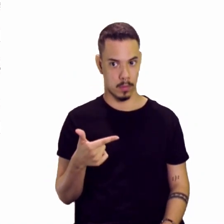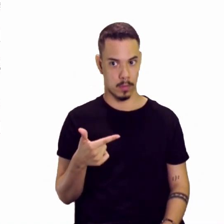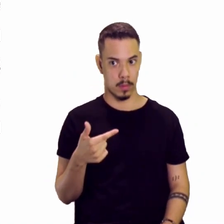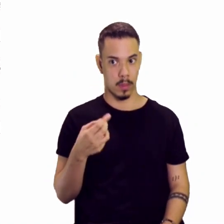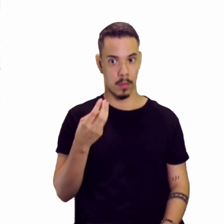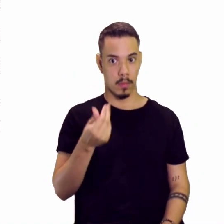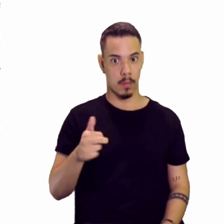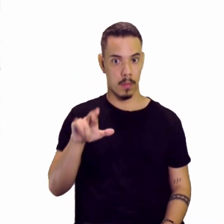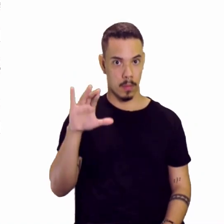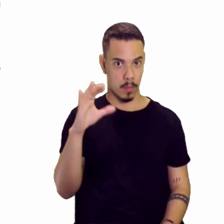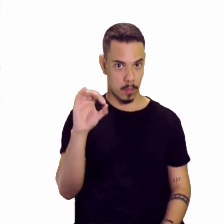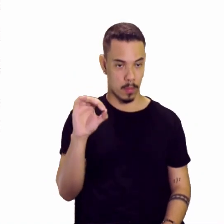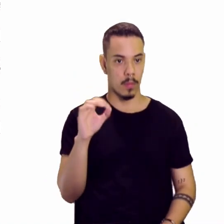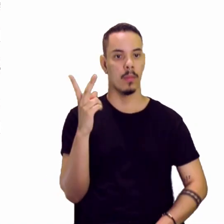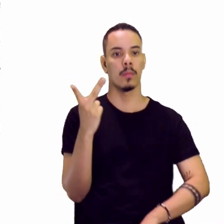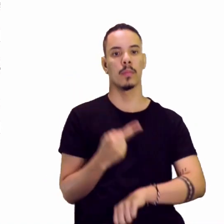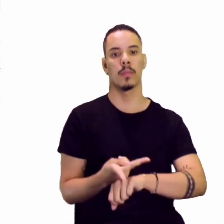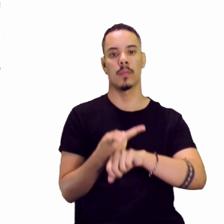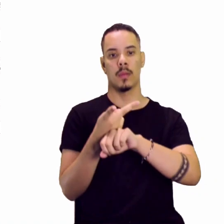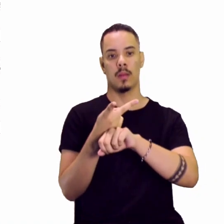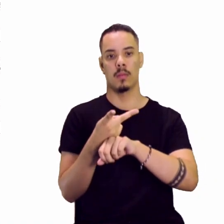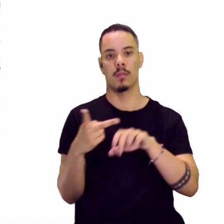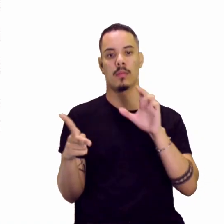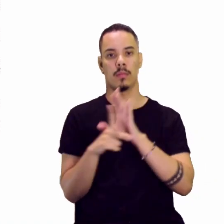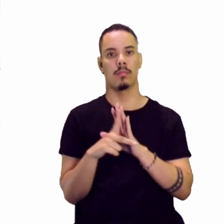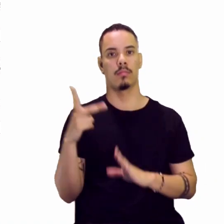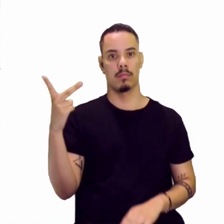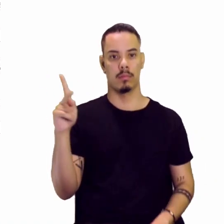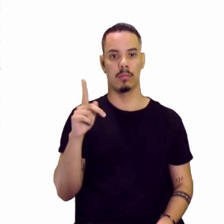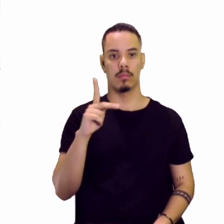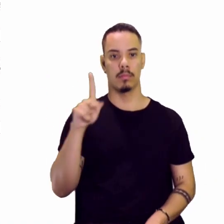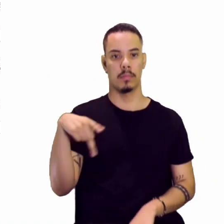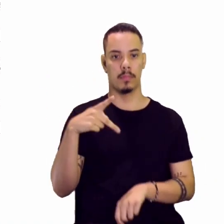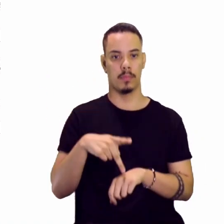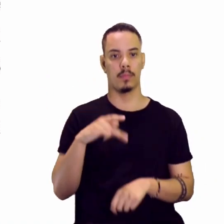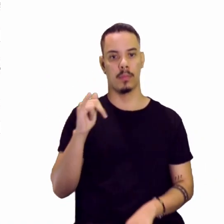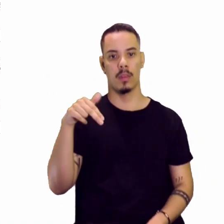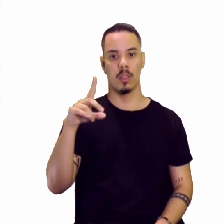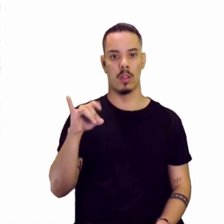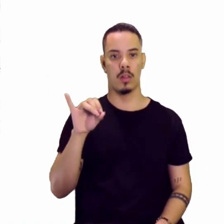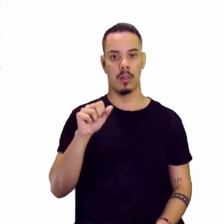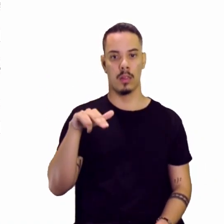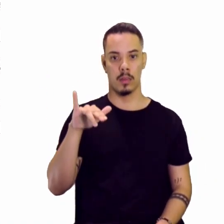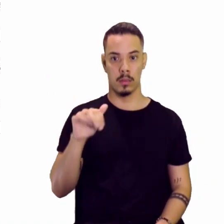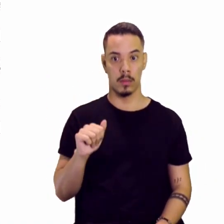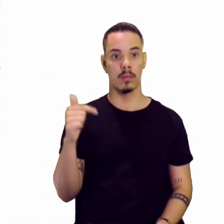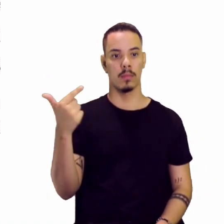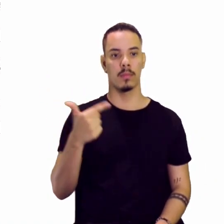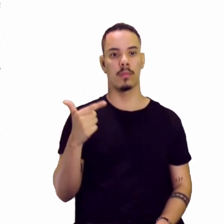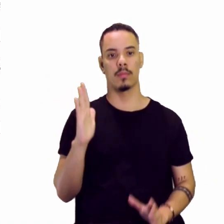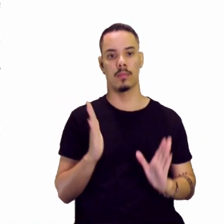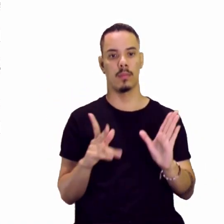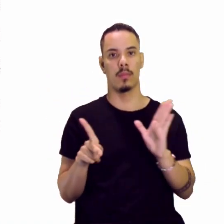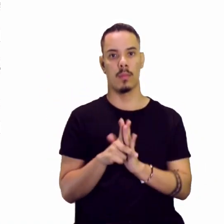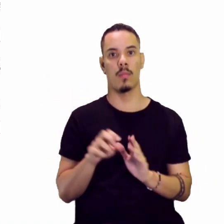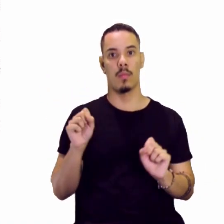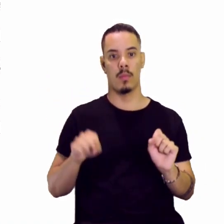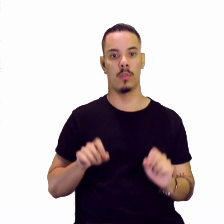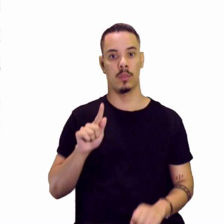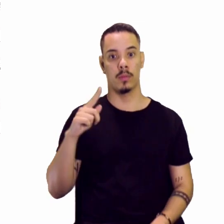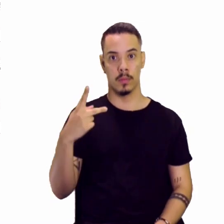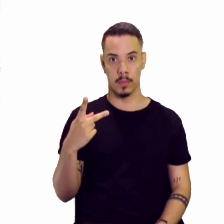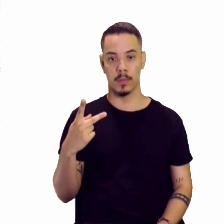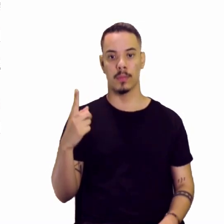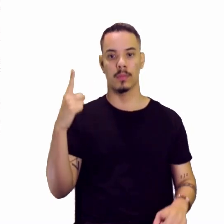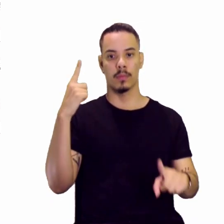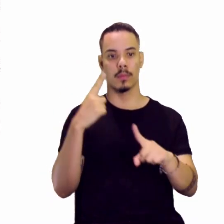março, tá? O Grande Prêmio da Indonésia. Segunda etapa da temporada da MotoGP,